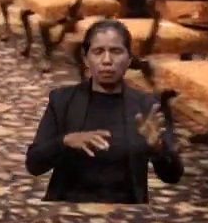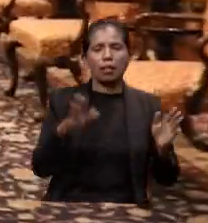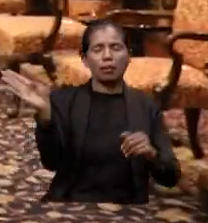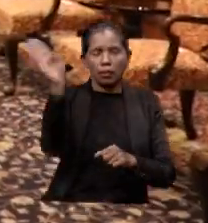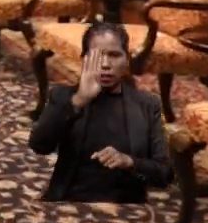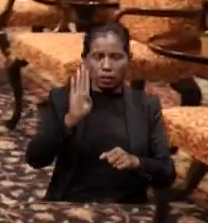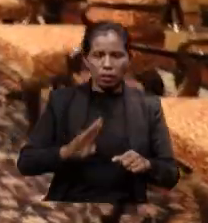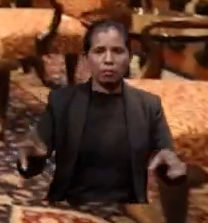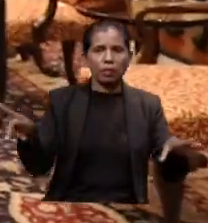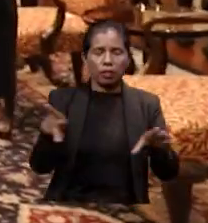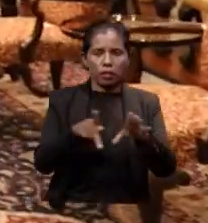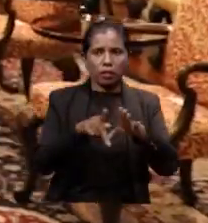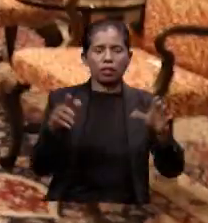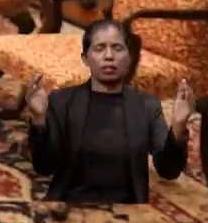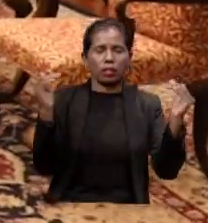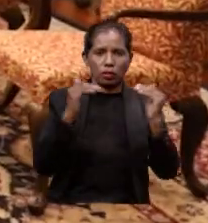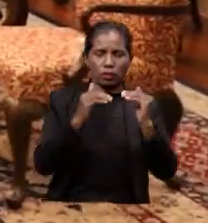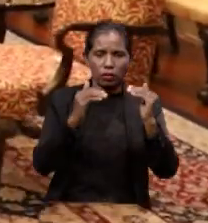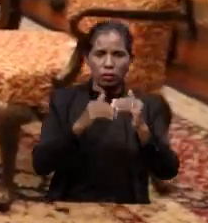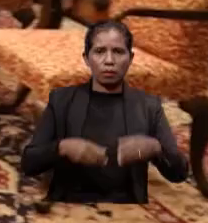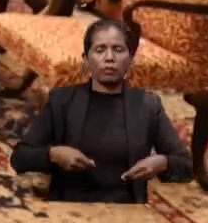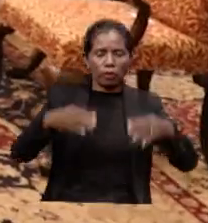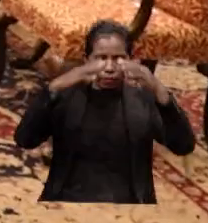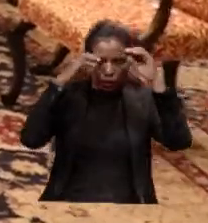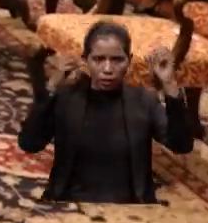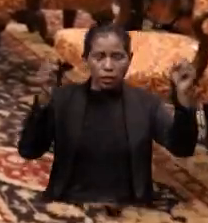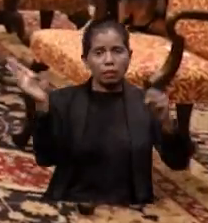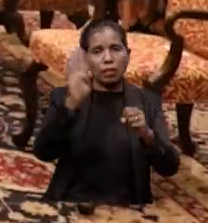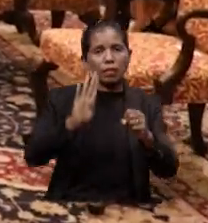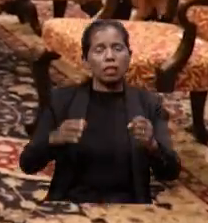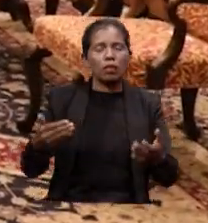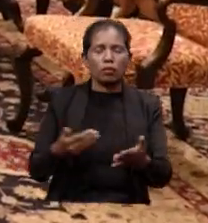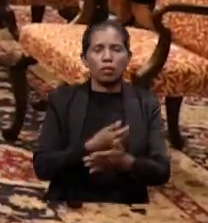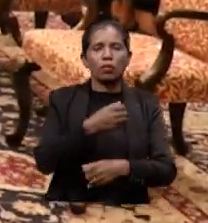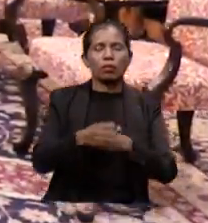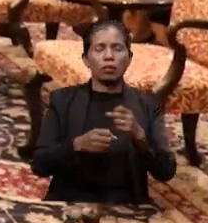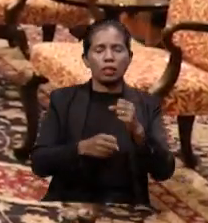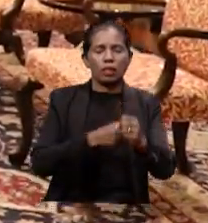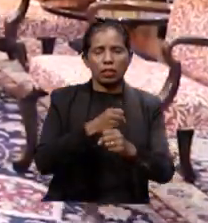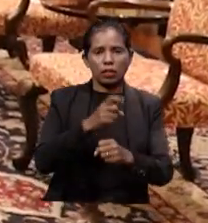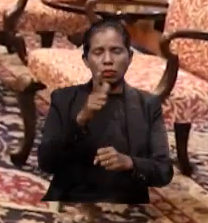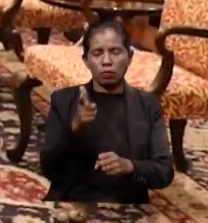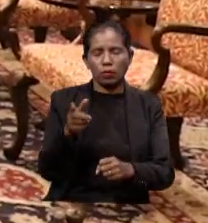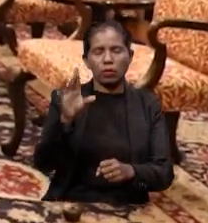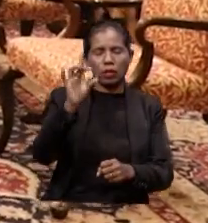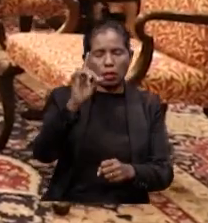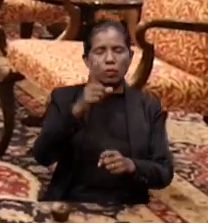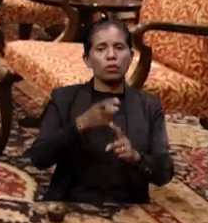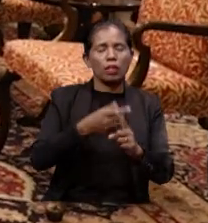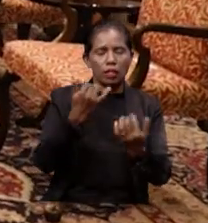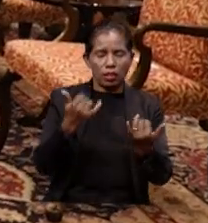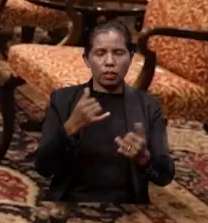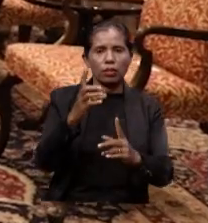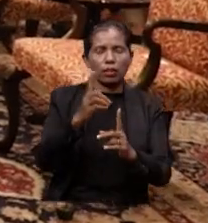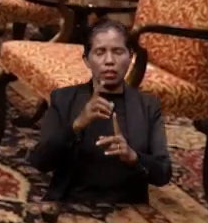onde participa em cerimônia posse para presidente da República FOM, Rahu e Loran Rua Nulo Rasingualo Fulané, Toloran Lima, Fulan Janeiro